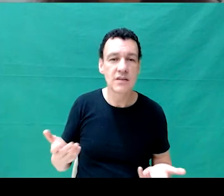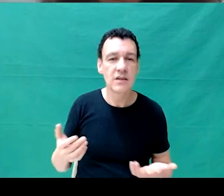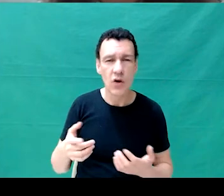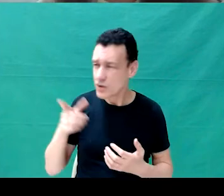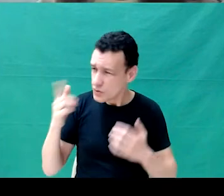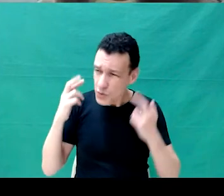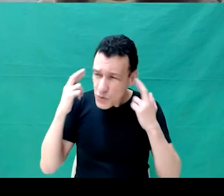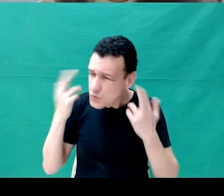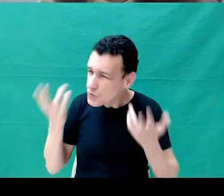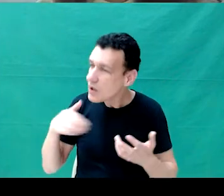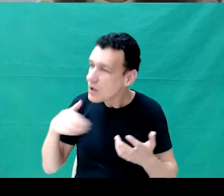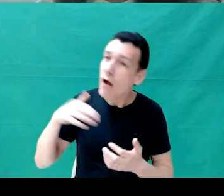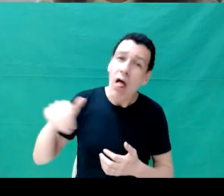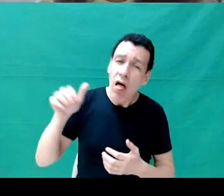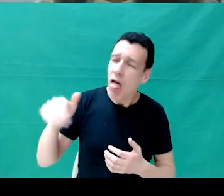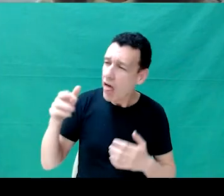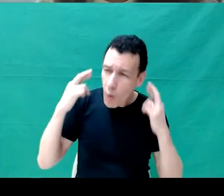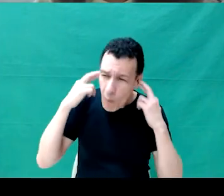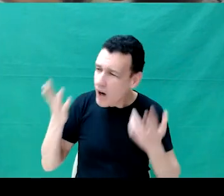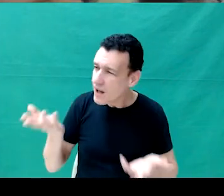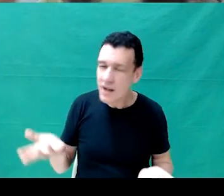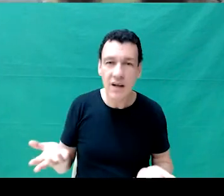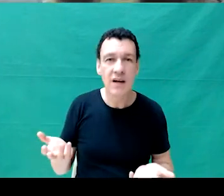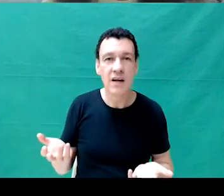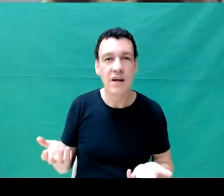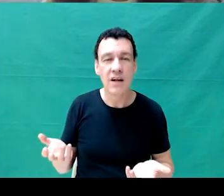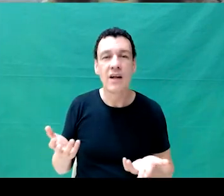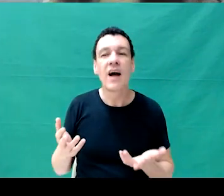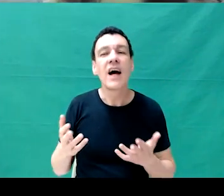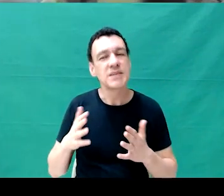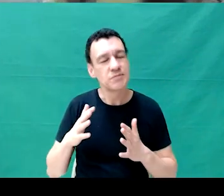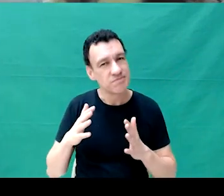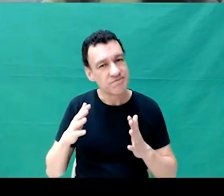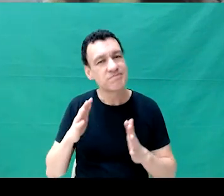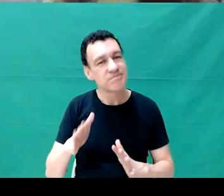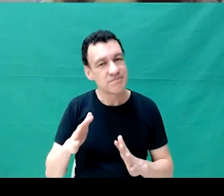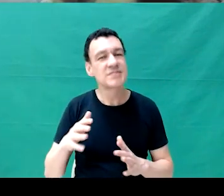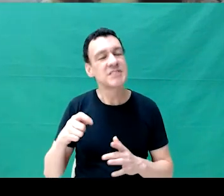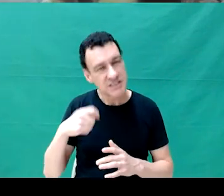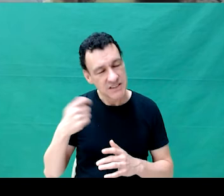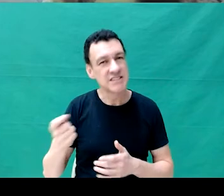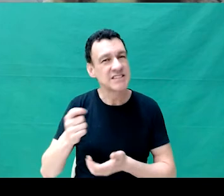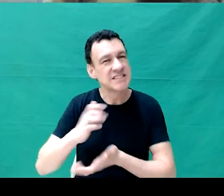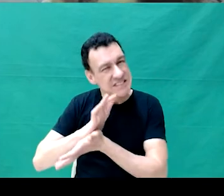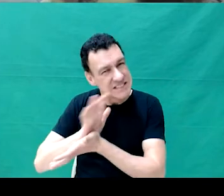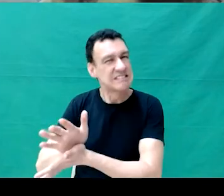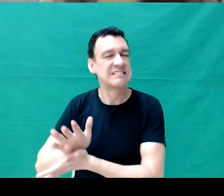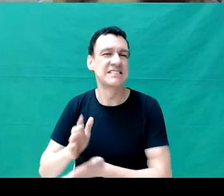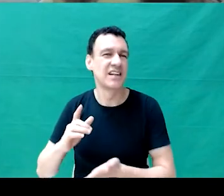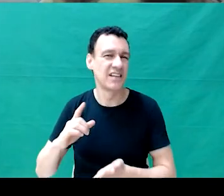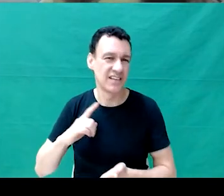não tá me ouvindo te chamar? E aí a gente tem, né, a empresa linda,